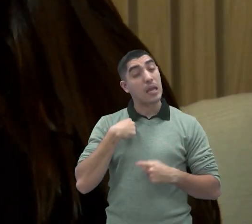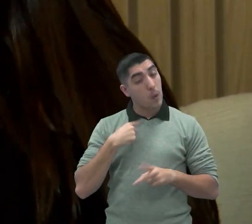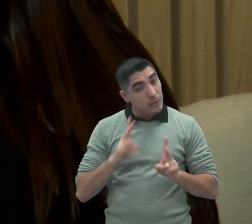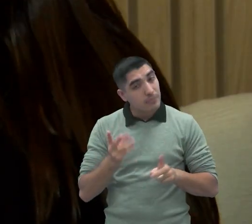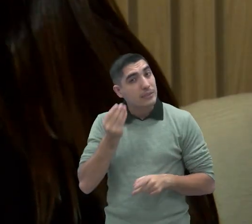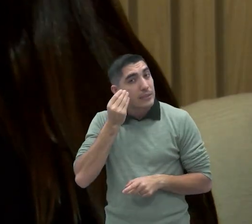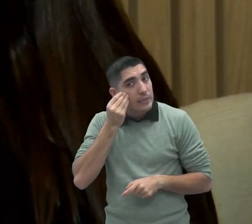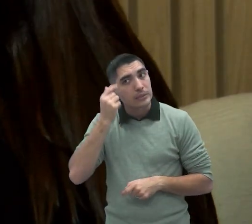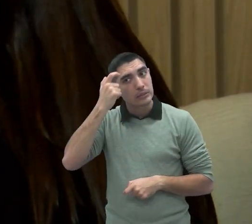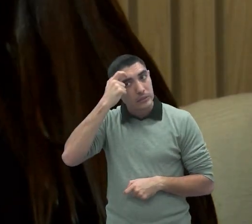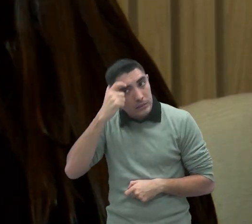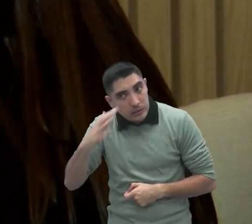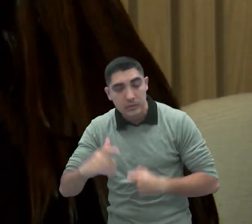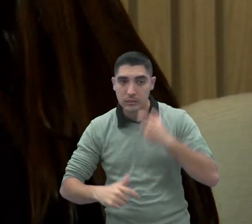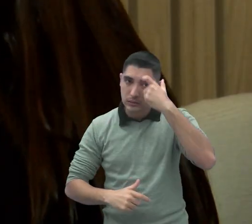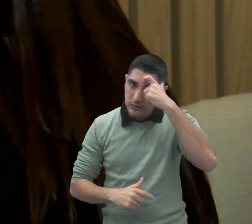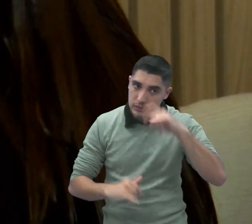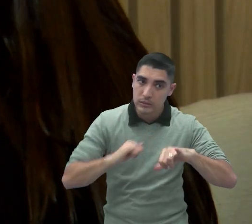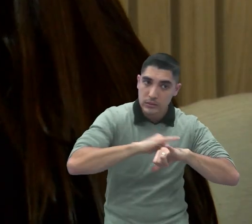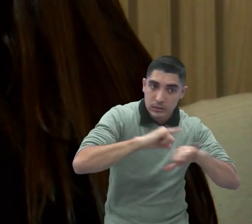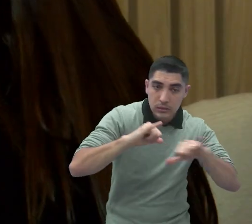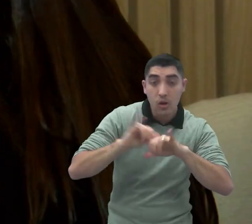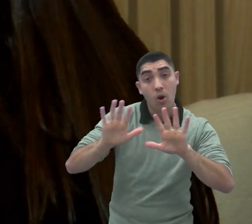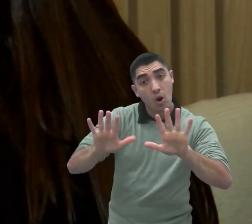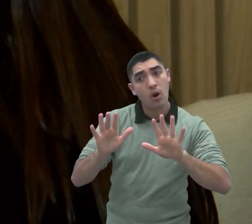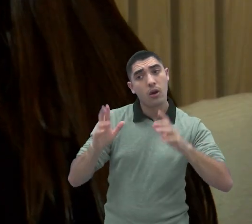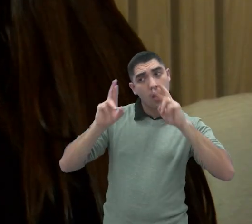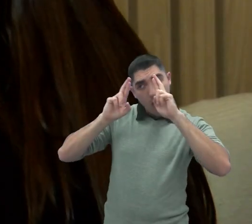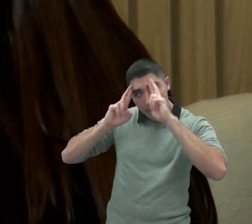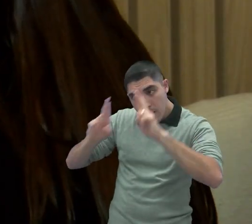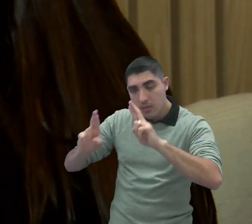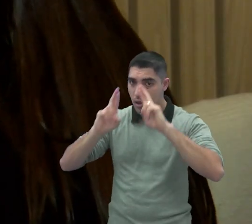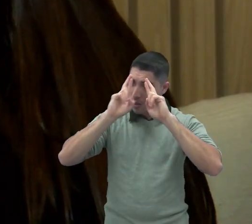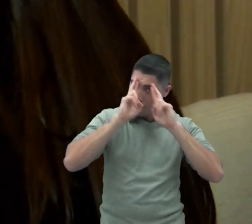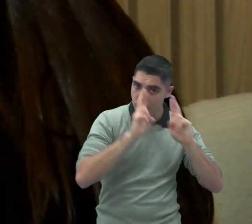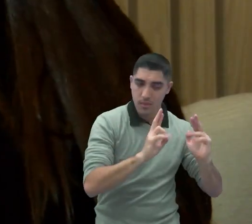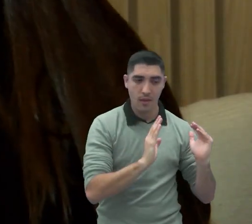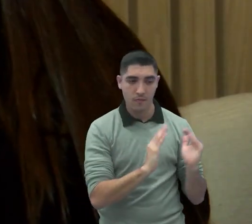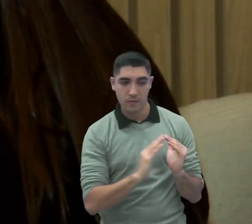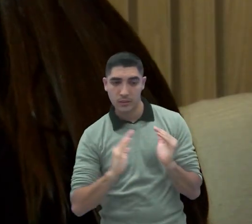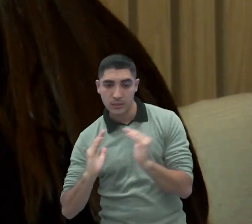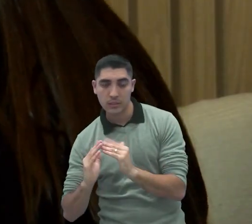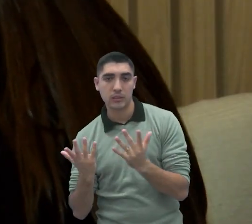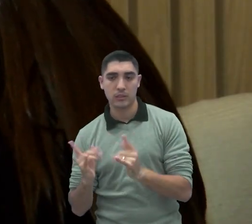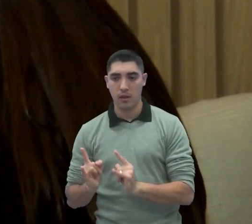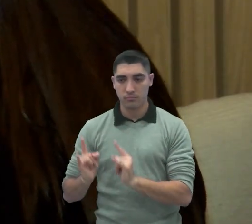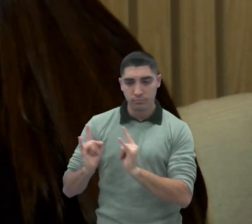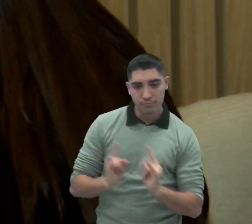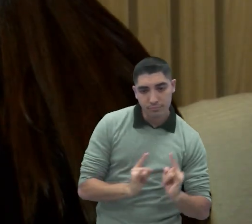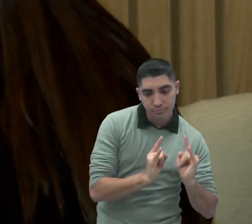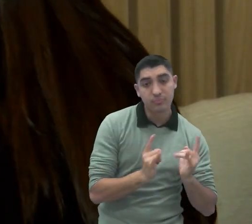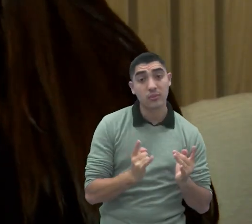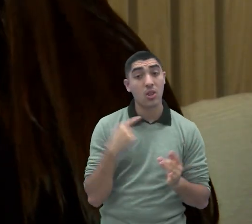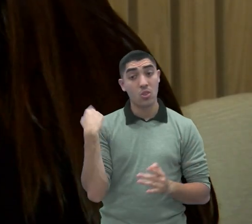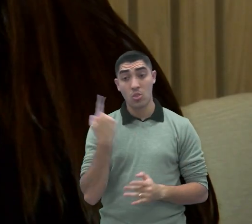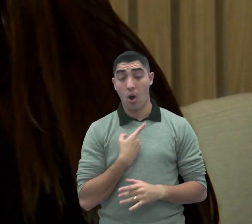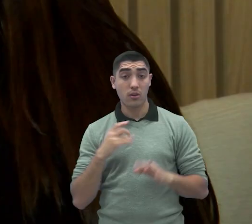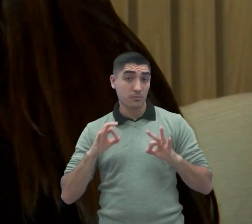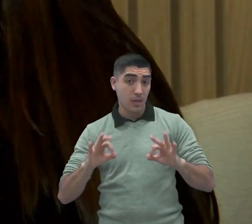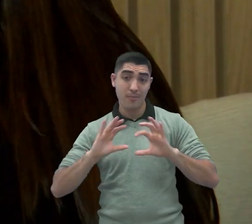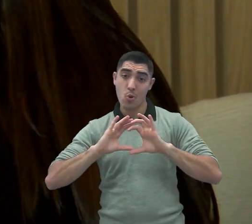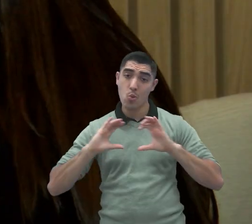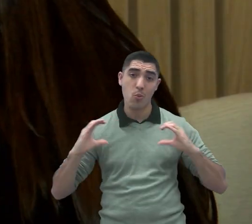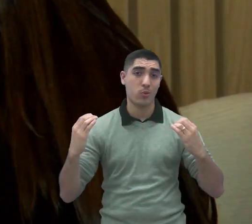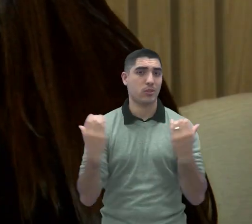muito com a conscientização, né? Vamos respeitar o próximo, o vizinho. A gente vive numa comunidade, né?